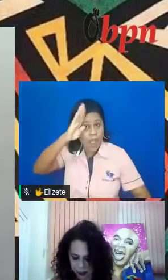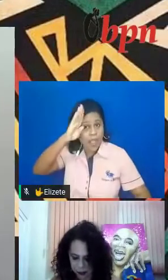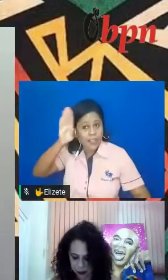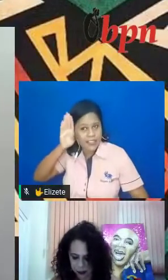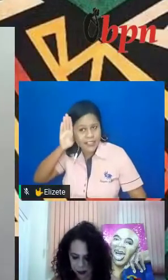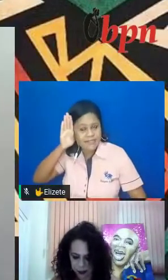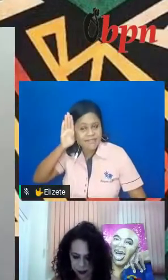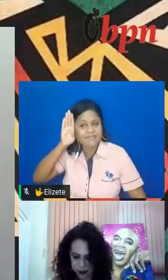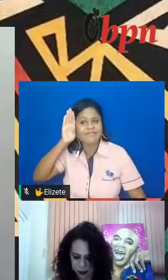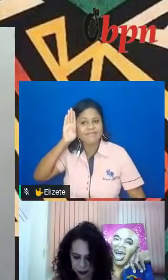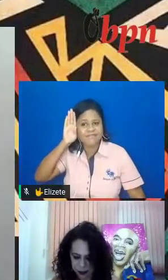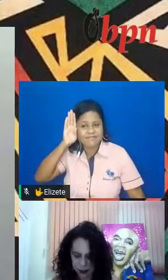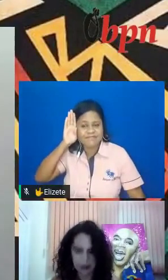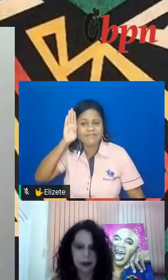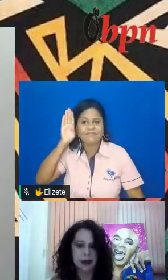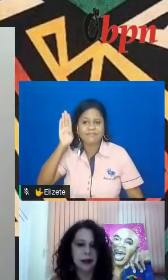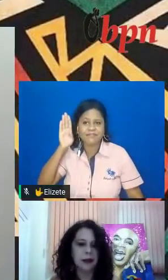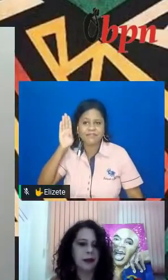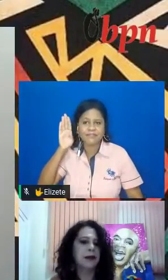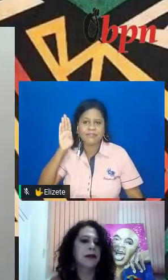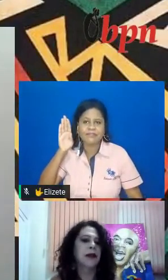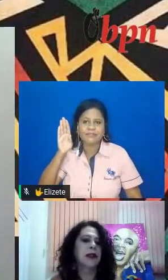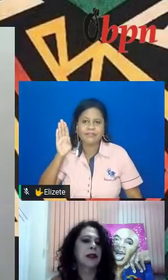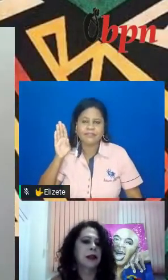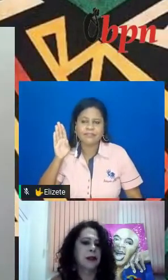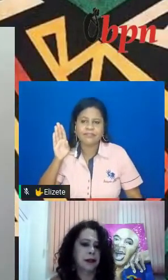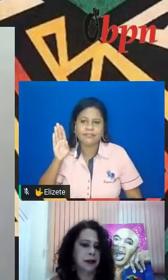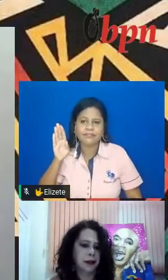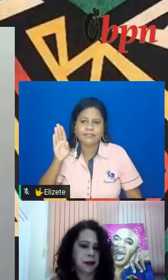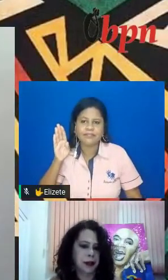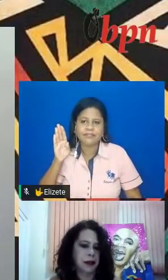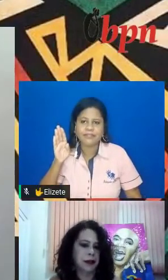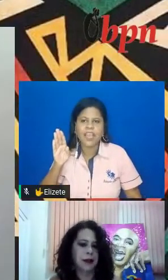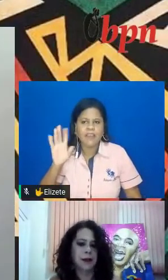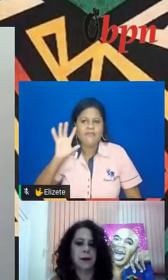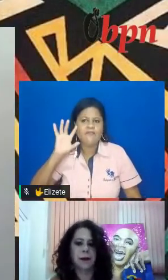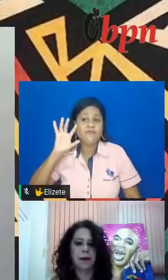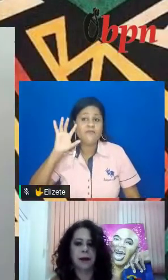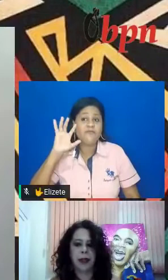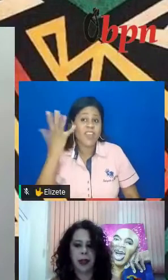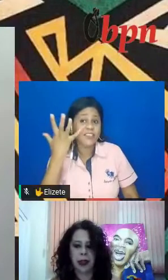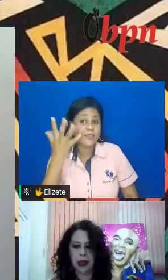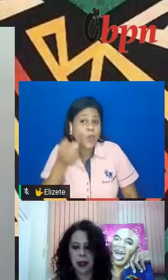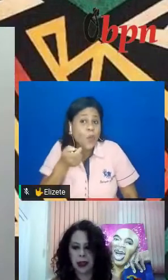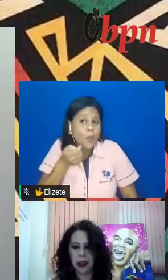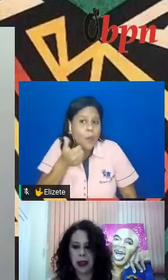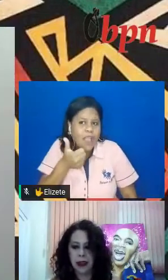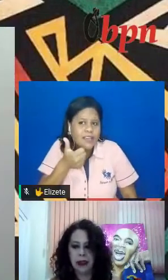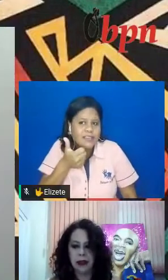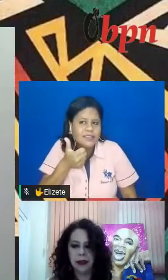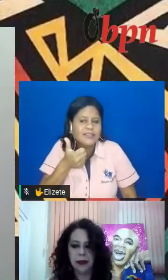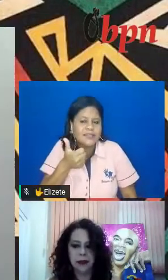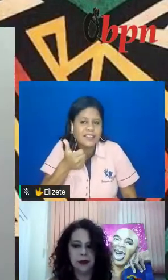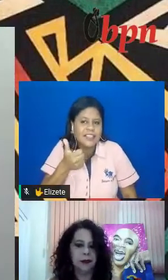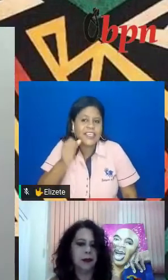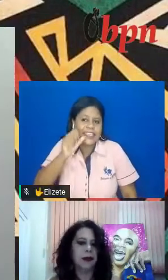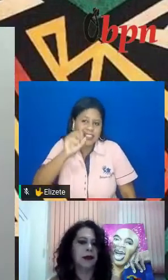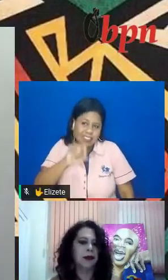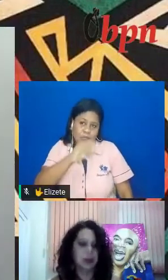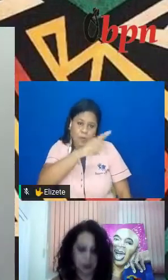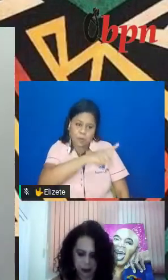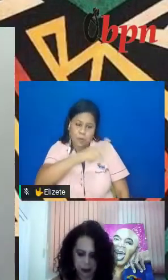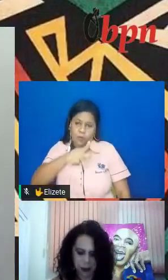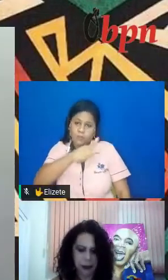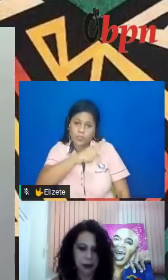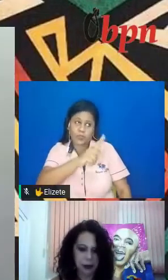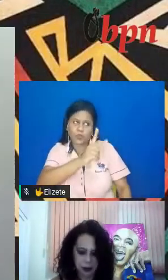muito preste a ser resolvido, a não ser que os professores continuem, mas